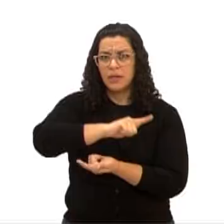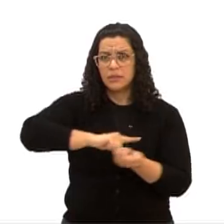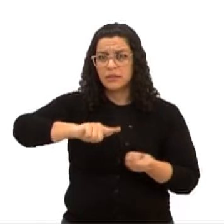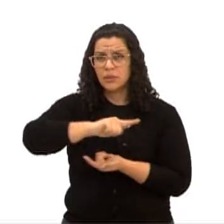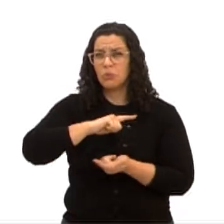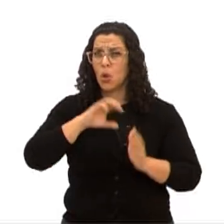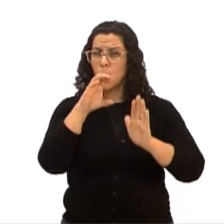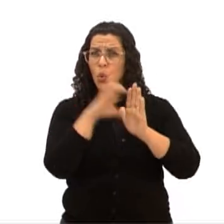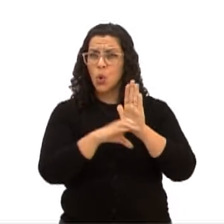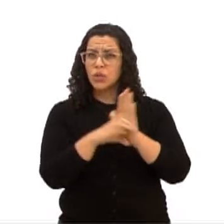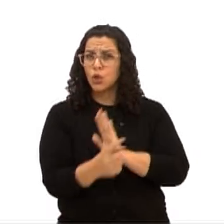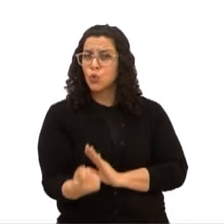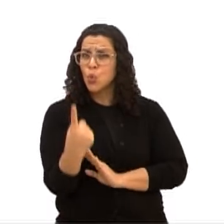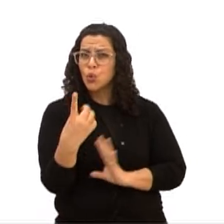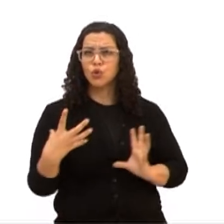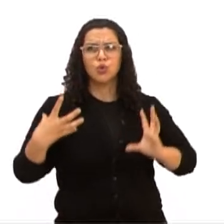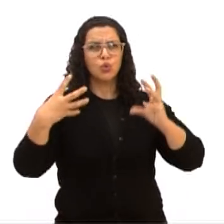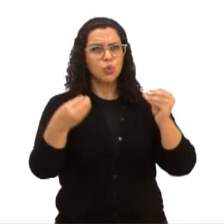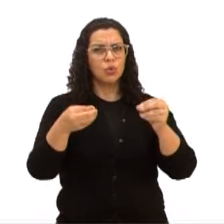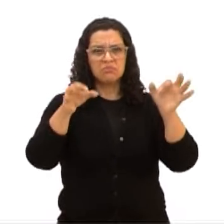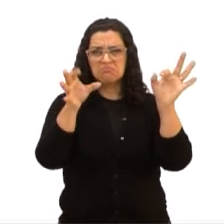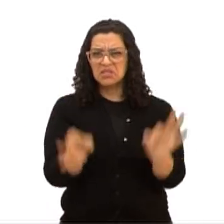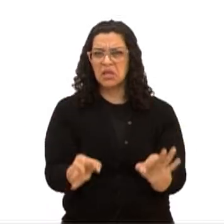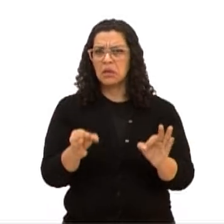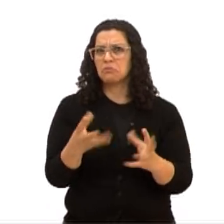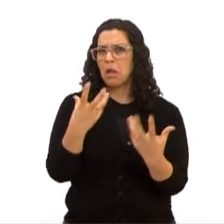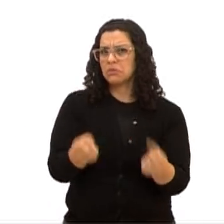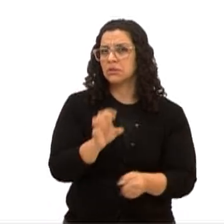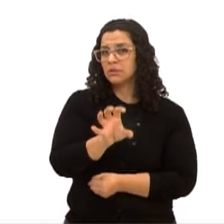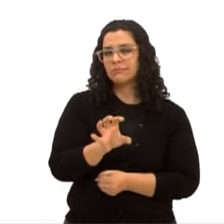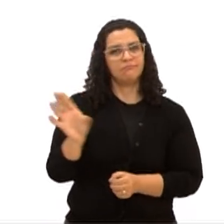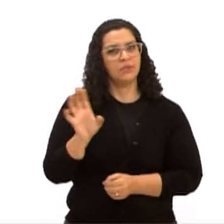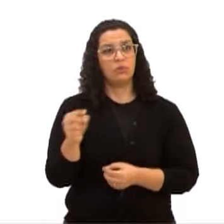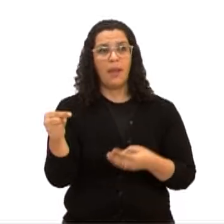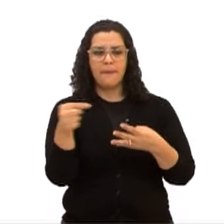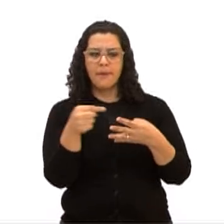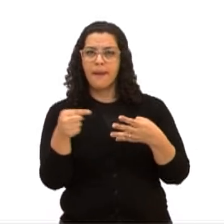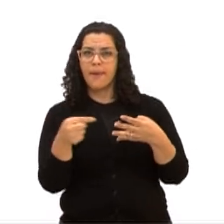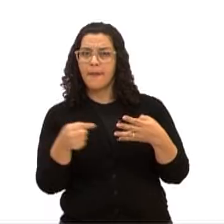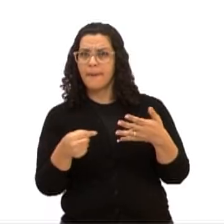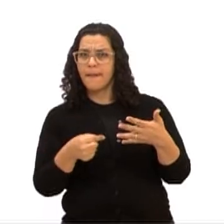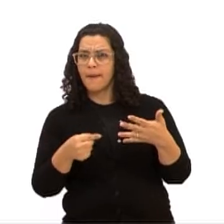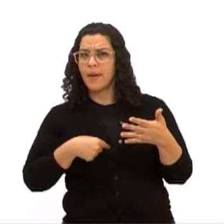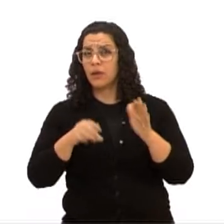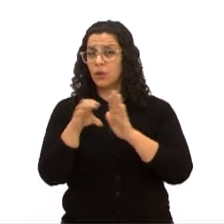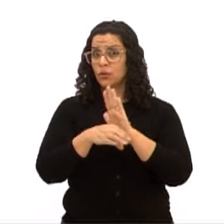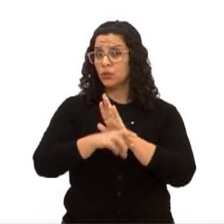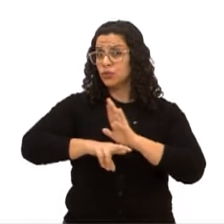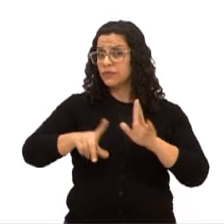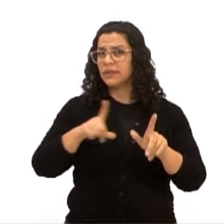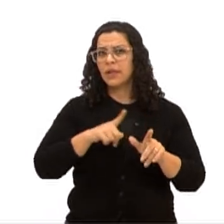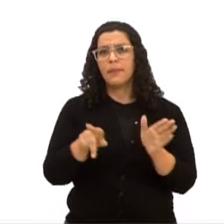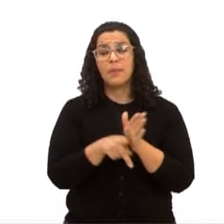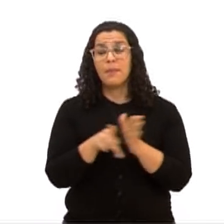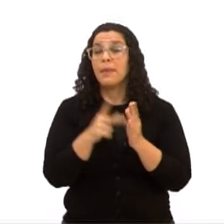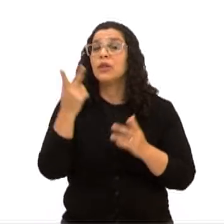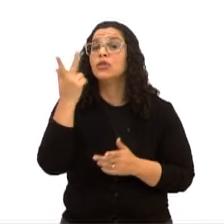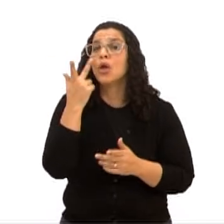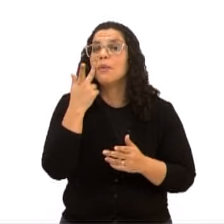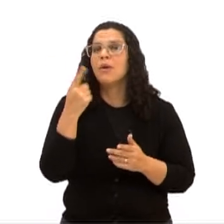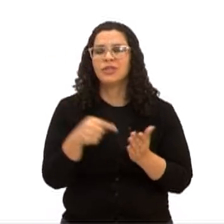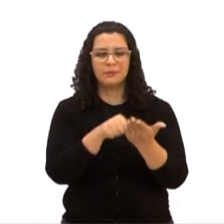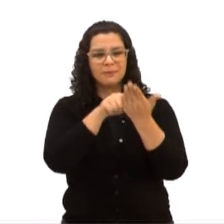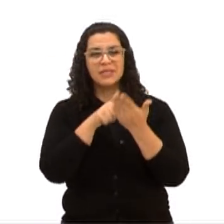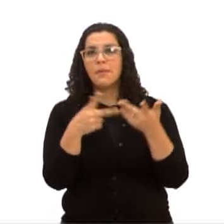definição única, aceita por todos. O que a gente percebe é que alguns termos nesse conceito, eles normalmente